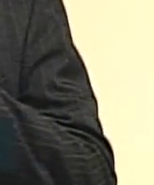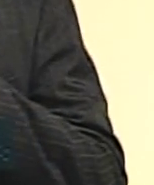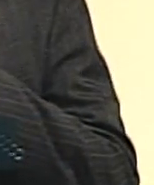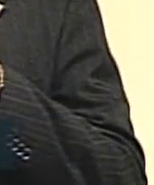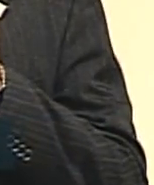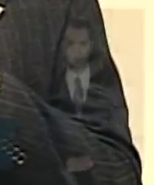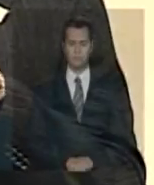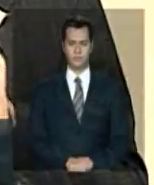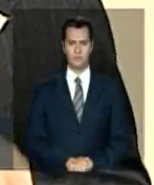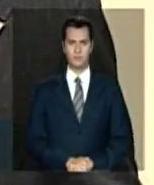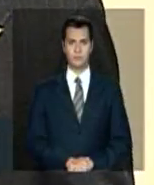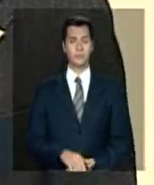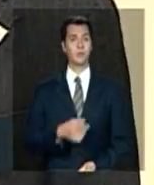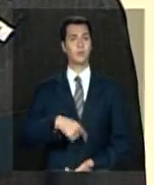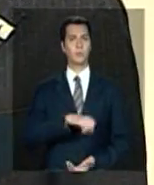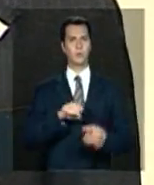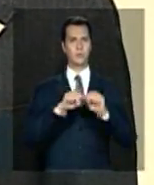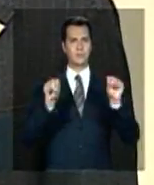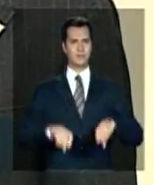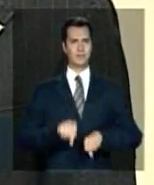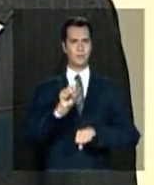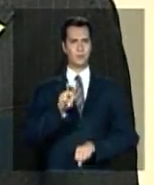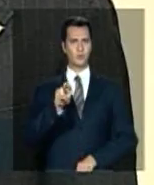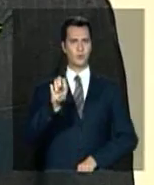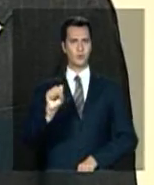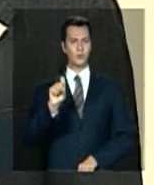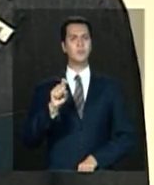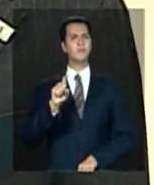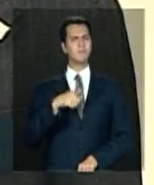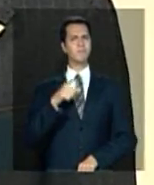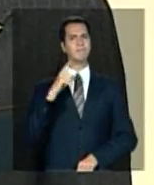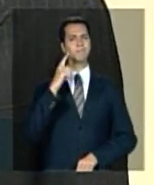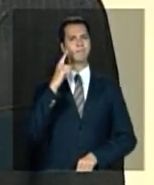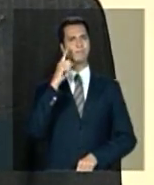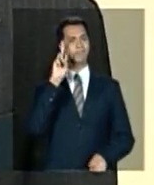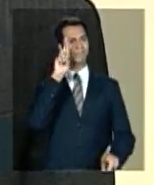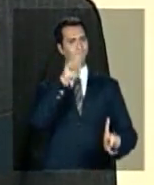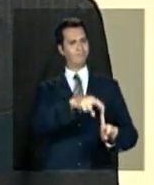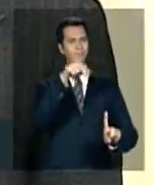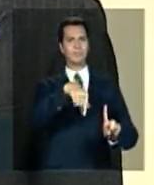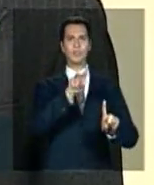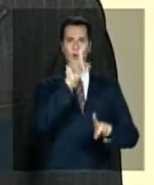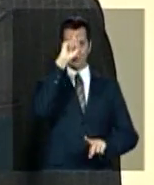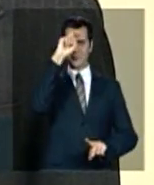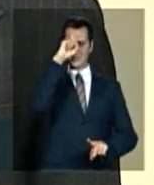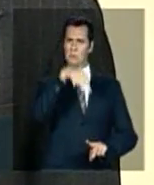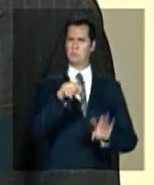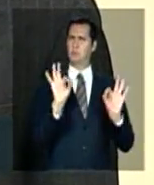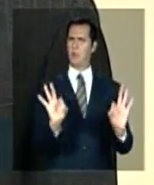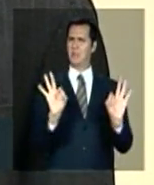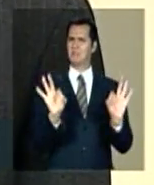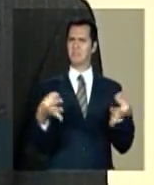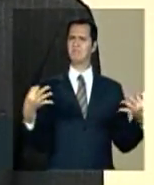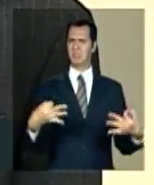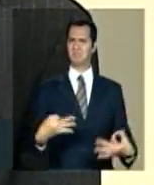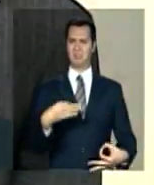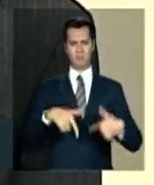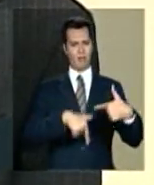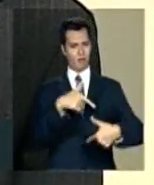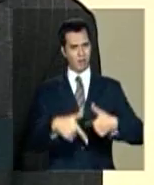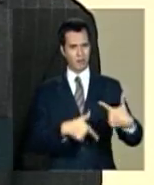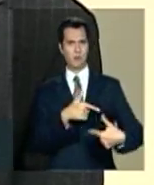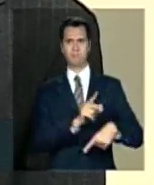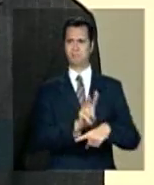para o conjunto do Sistema Único de Saúde em relação a como cuidar com qualidade com dignidade e